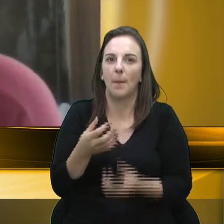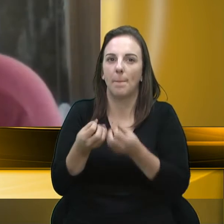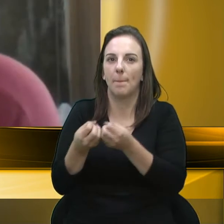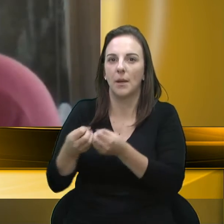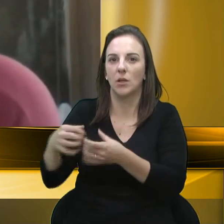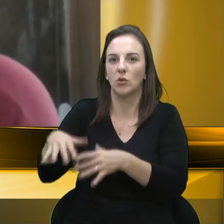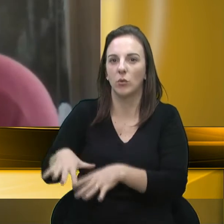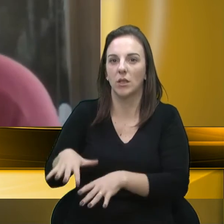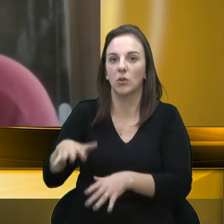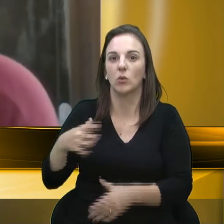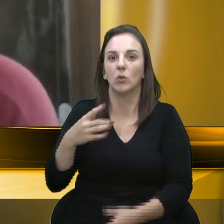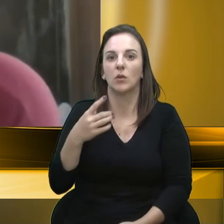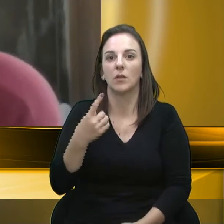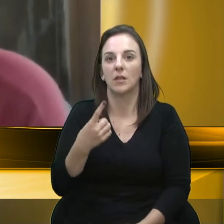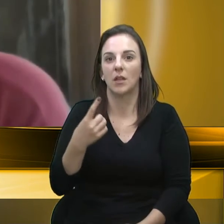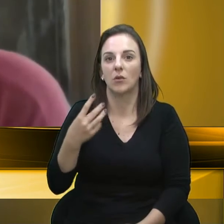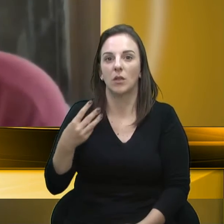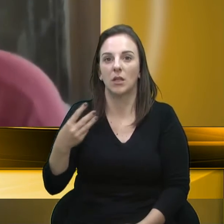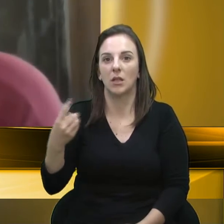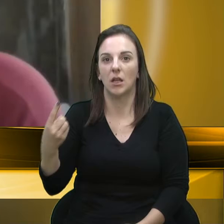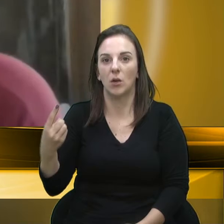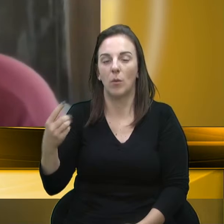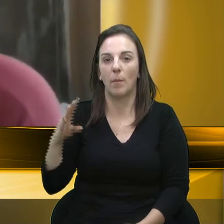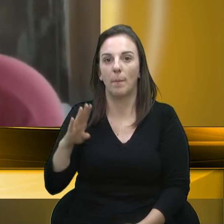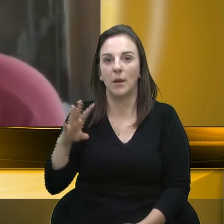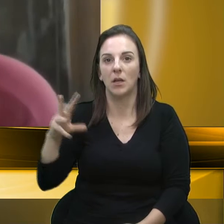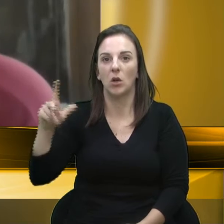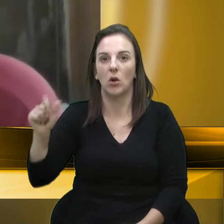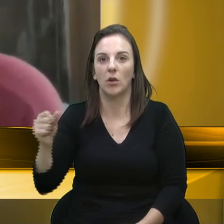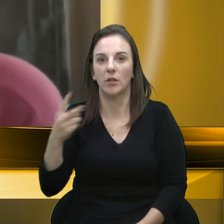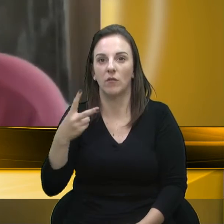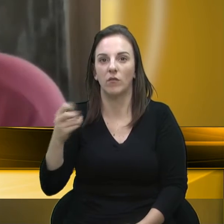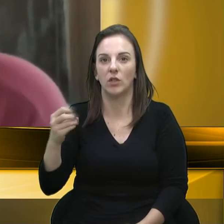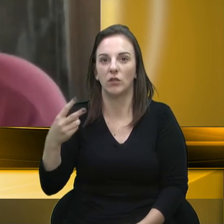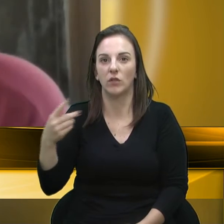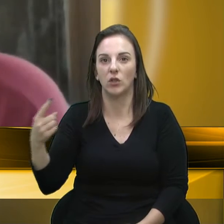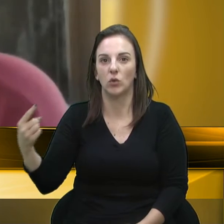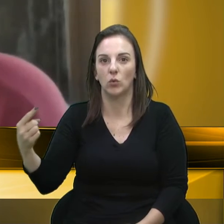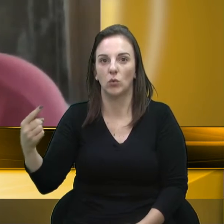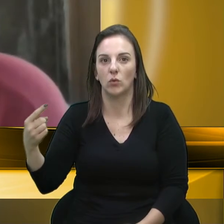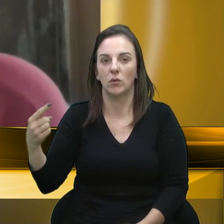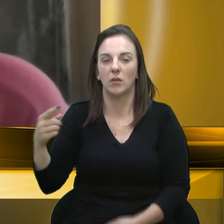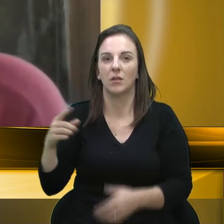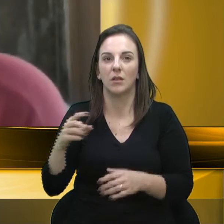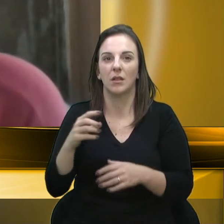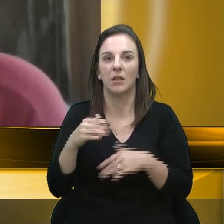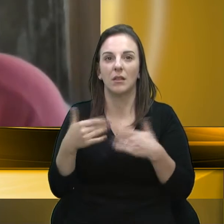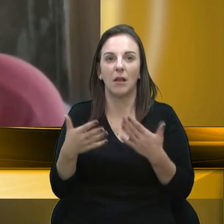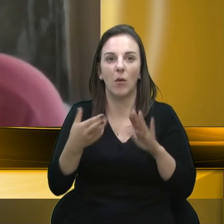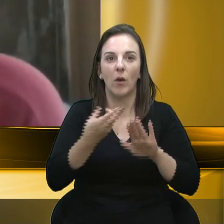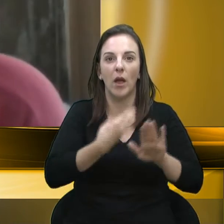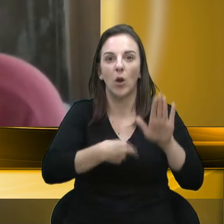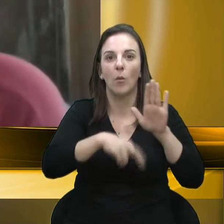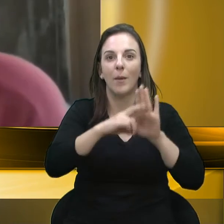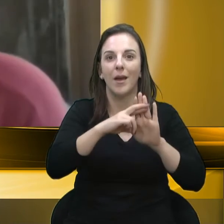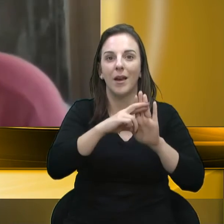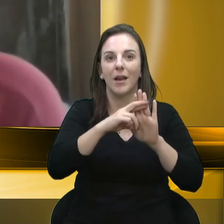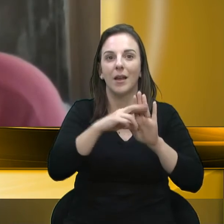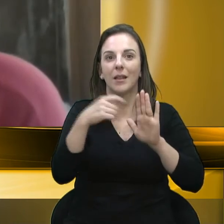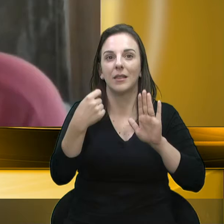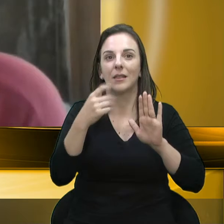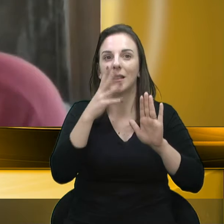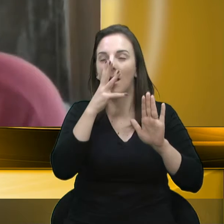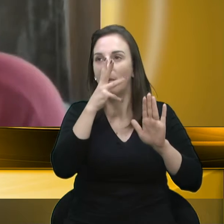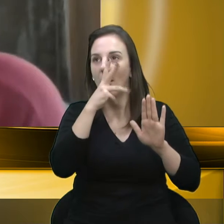que 131 bilhões em 2021, supondo uma recuperação retardatária em 3 trimestres.